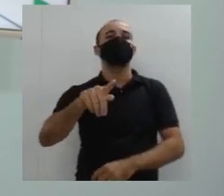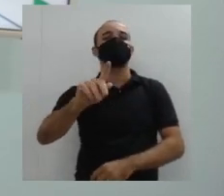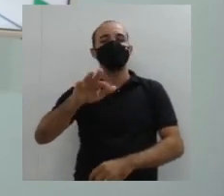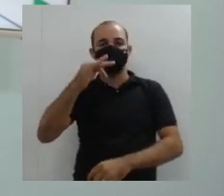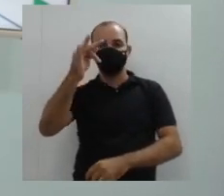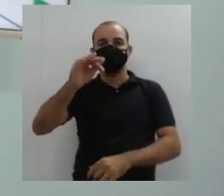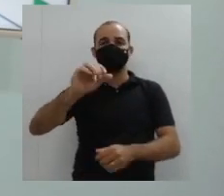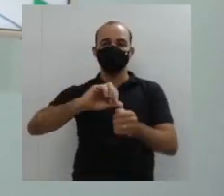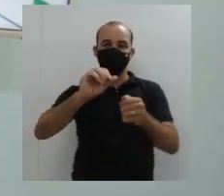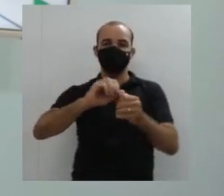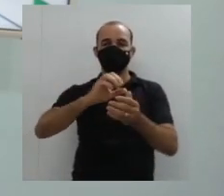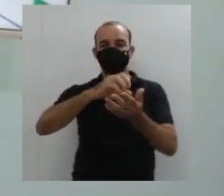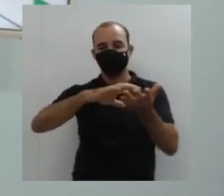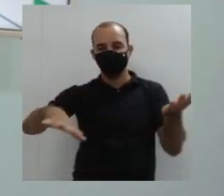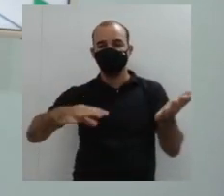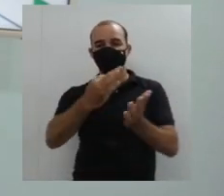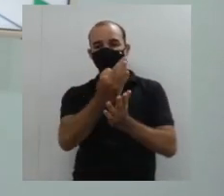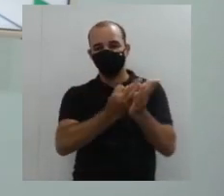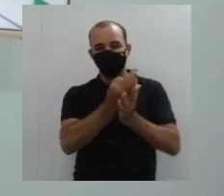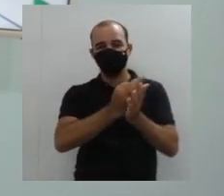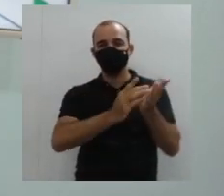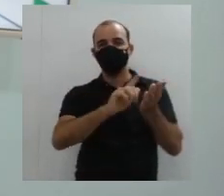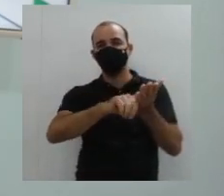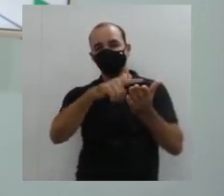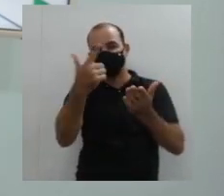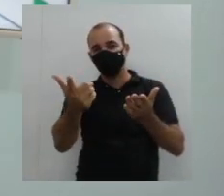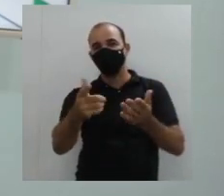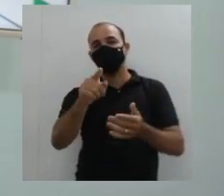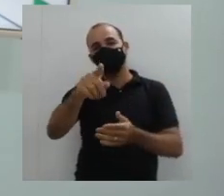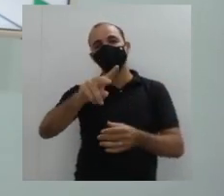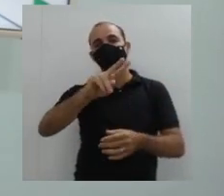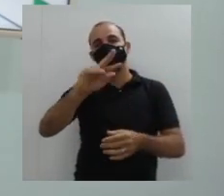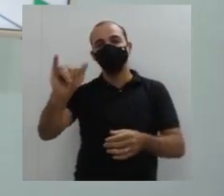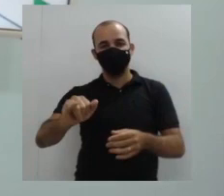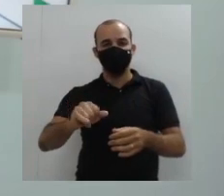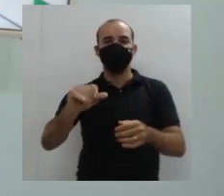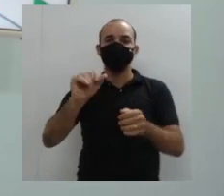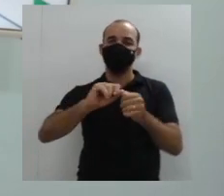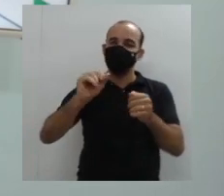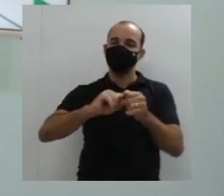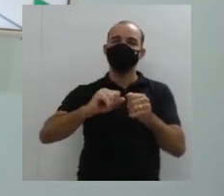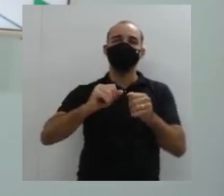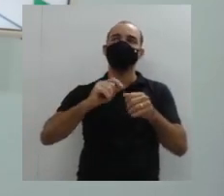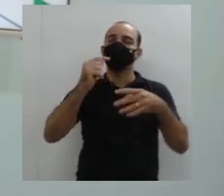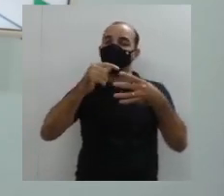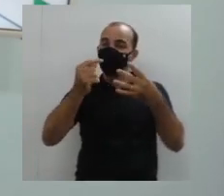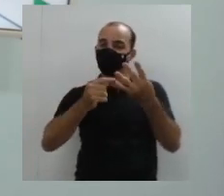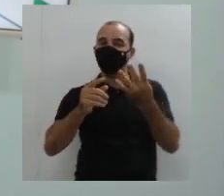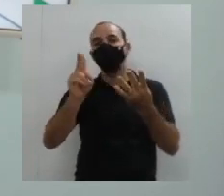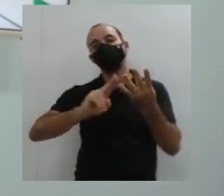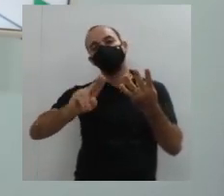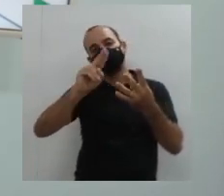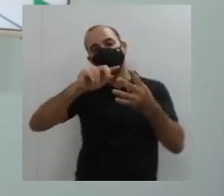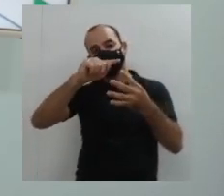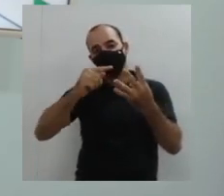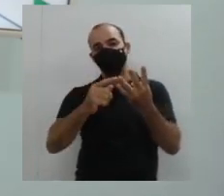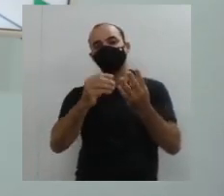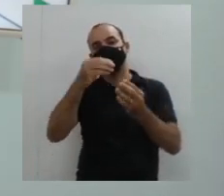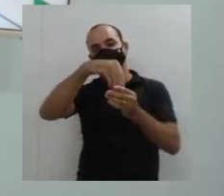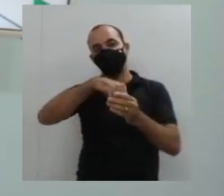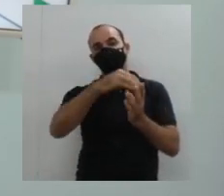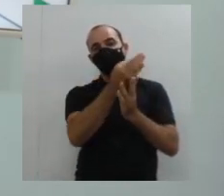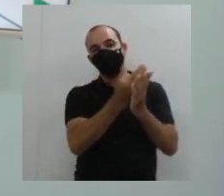a argumentação. Você vai argumentar um ponto. Você vai expor. Claro, vai expor e vai argumentar. Você